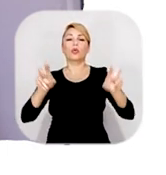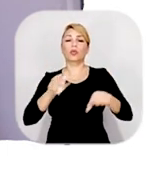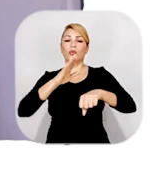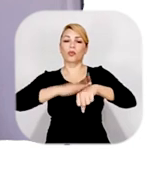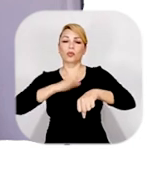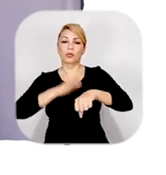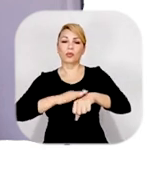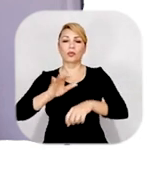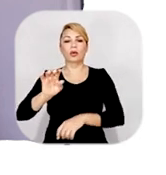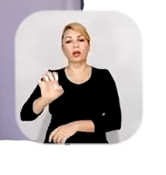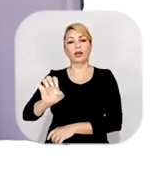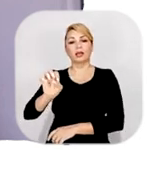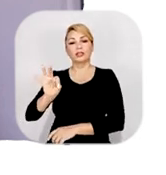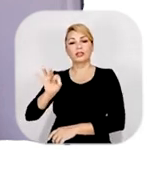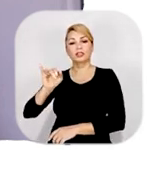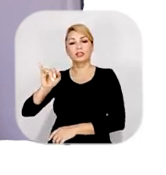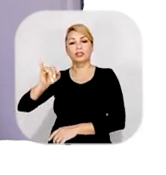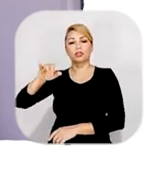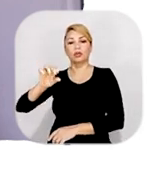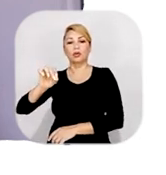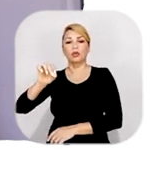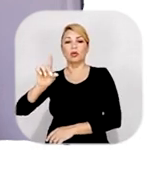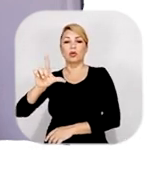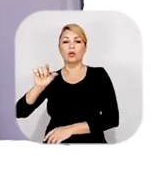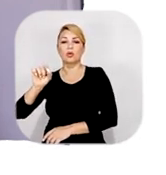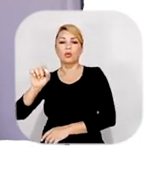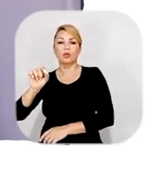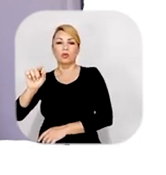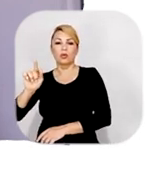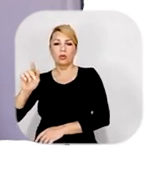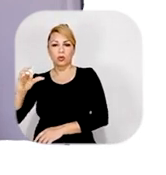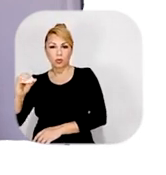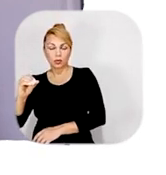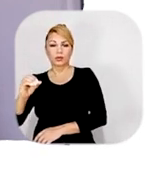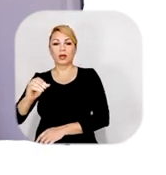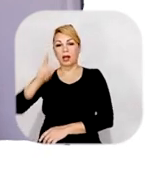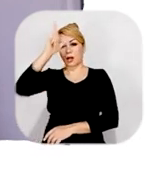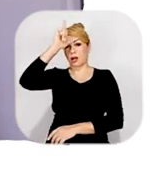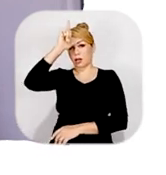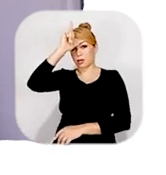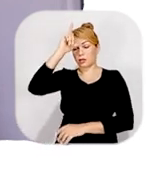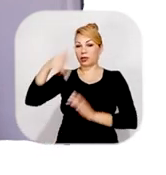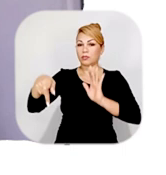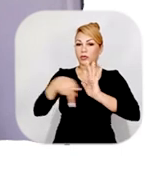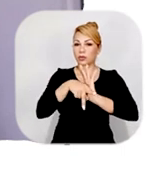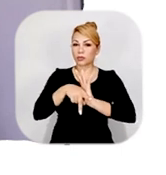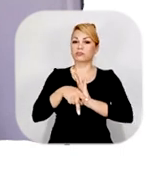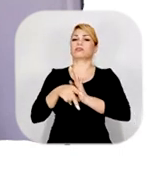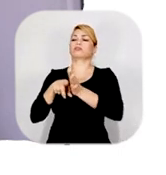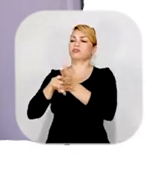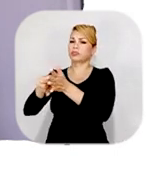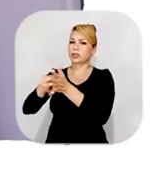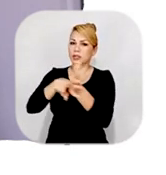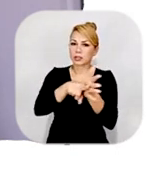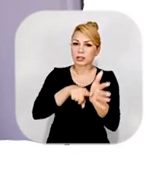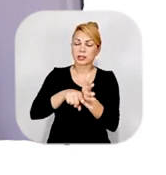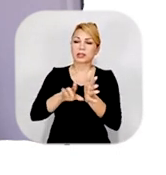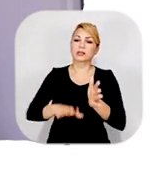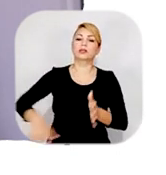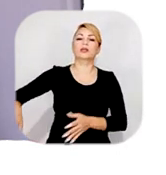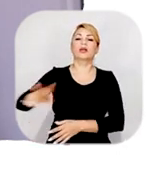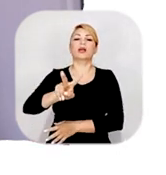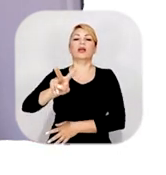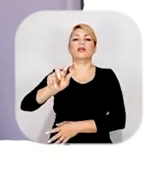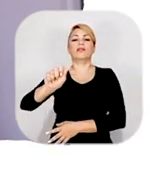uma expedição nos anos 30 na região do Vale do Guaporé. O trabalho do Cine Amazônia ele